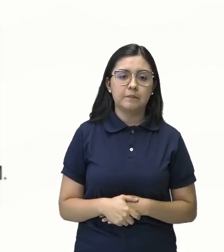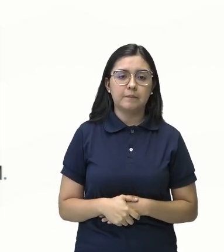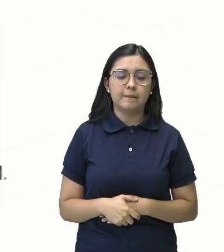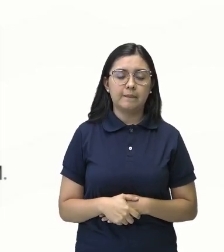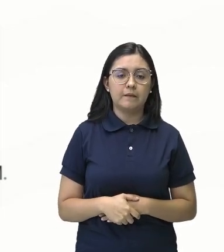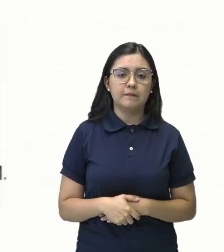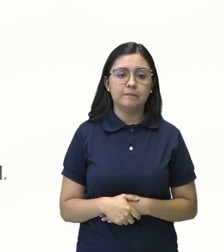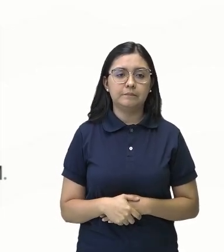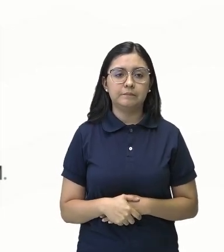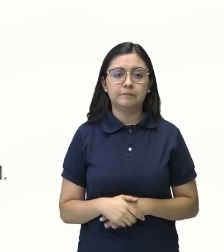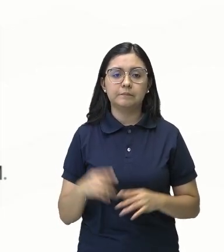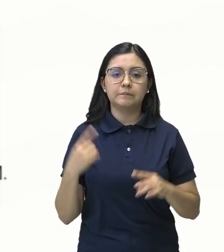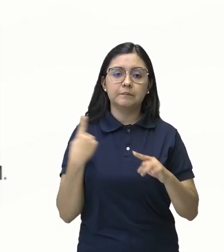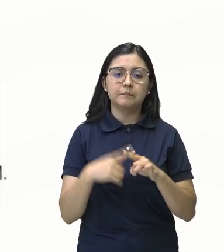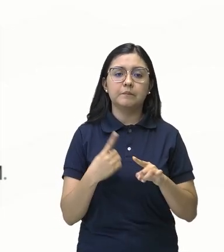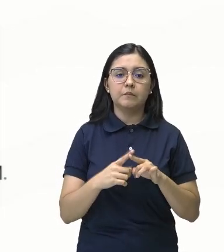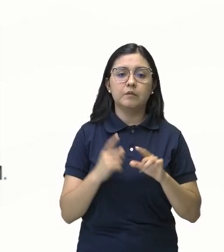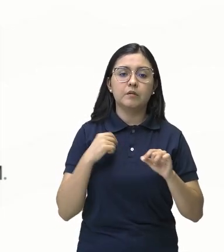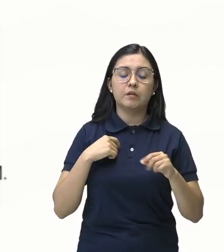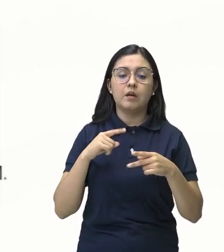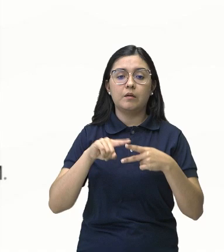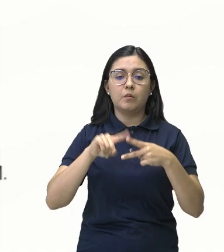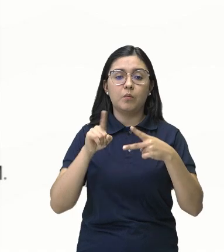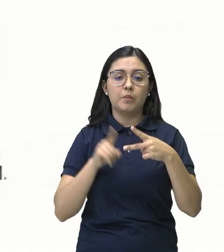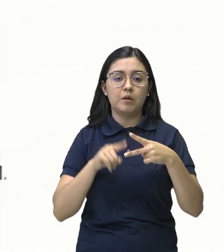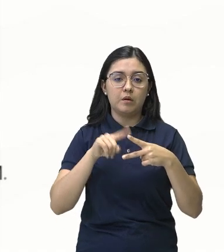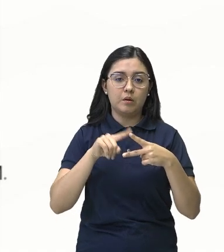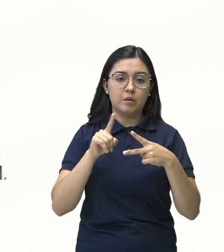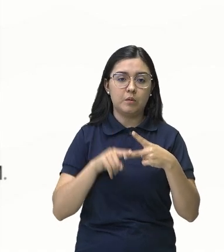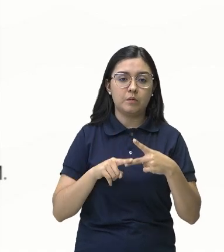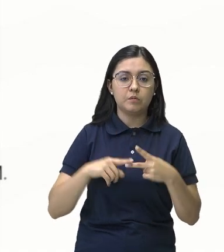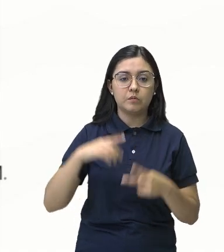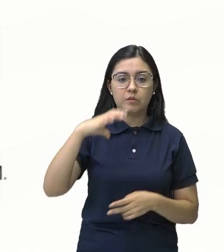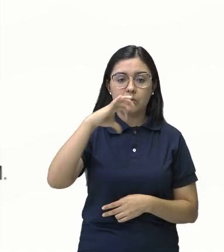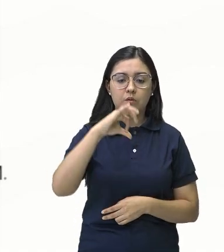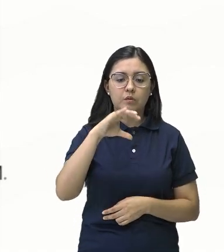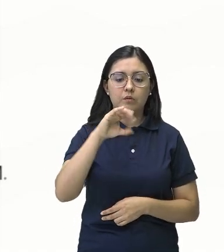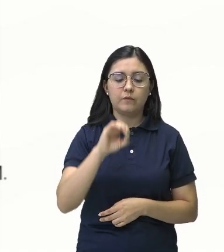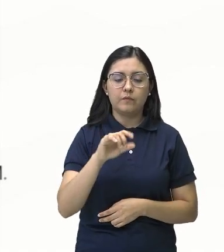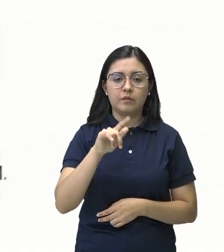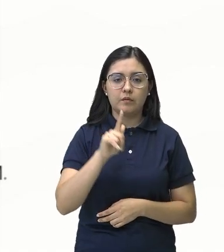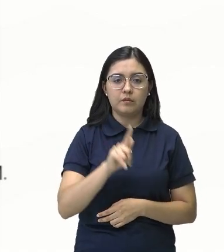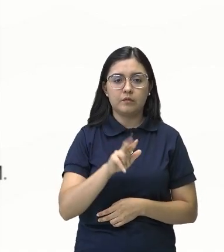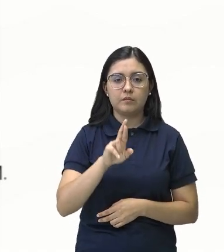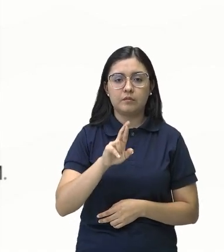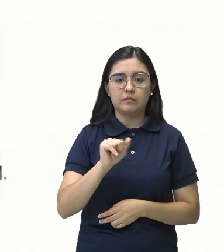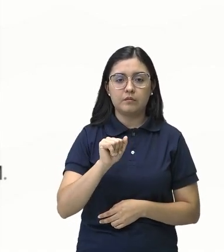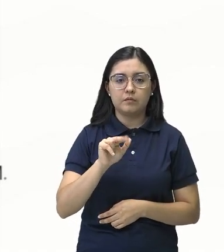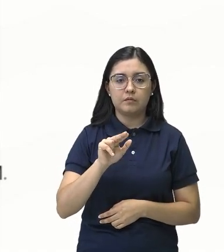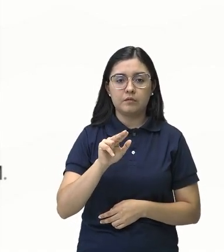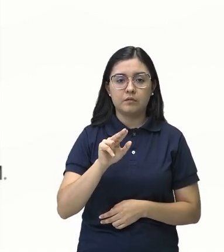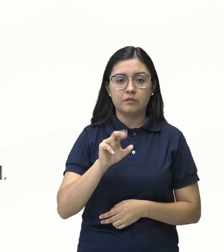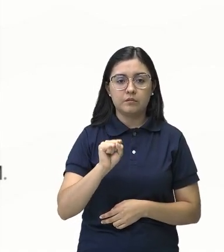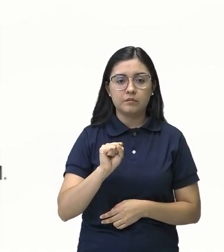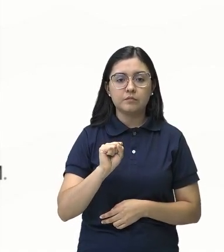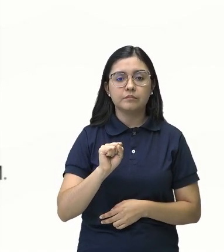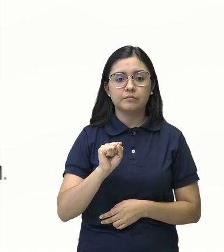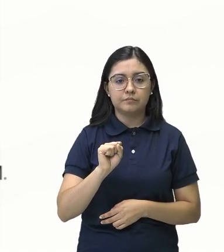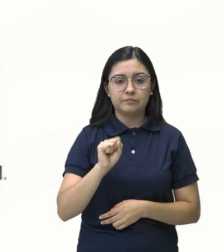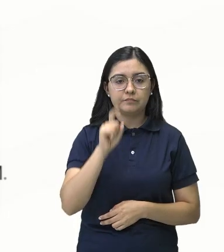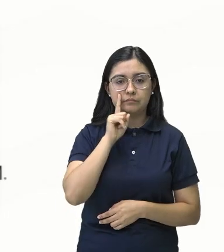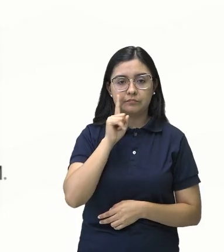metade? Porque está formando um ângulo de 90 graus, tanto aqui como